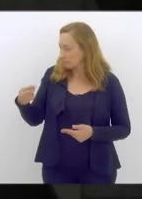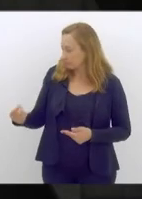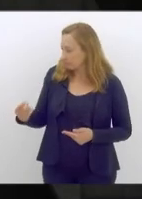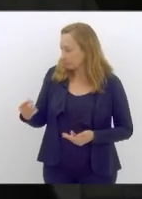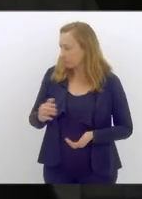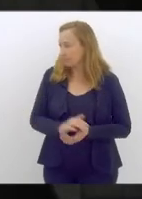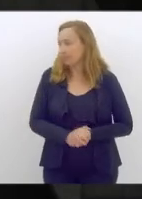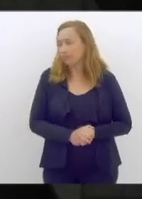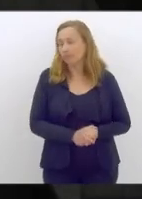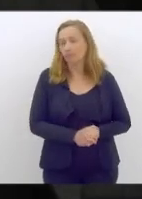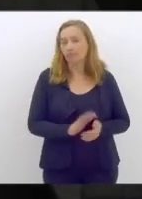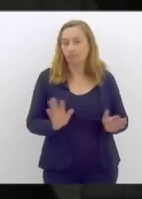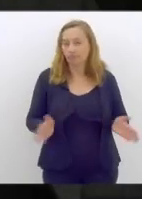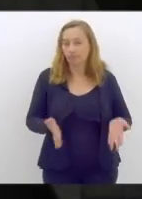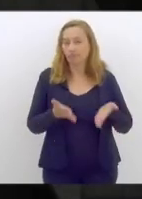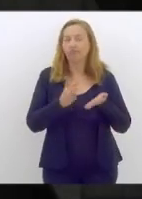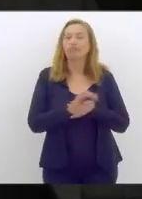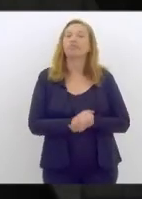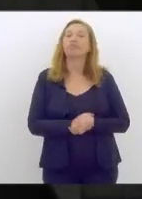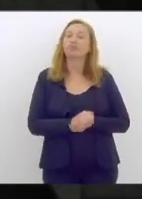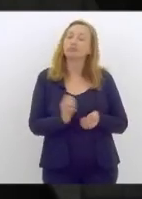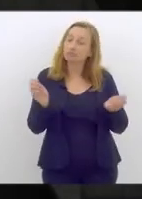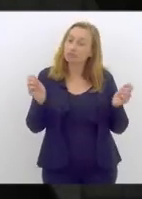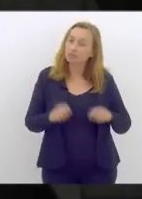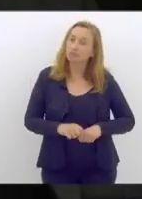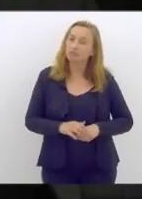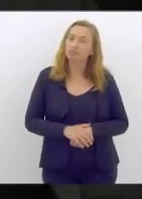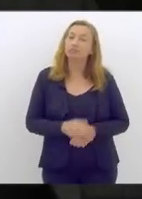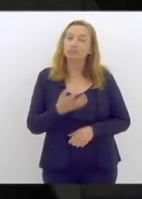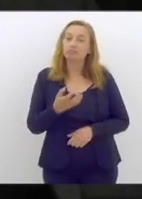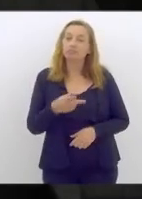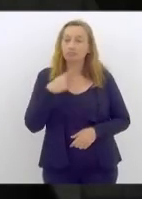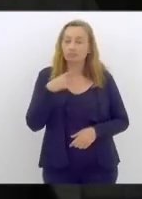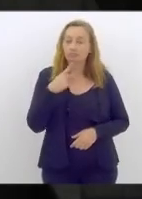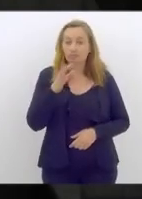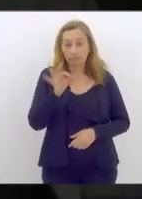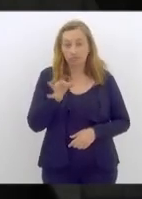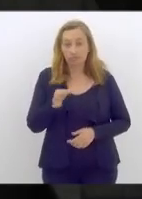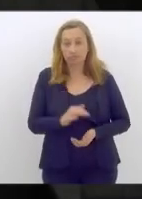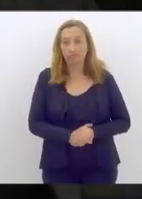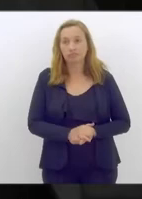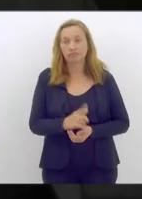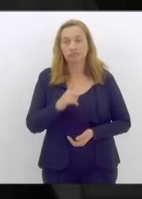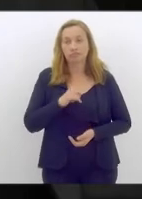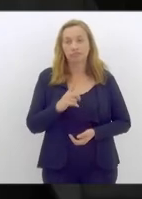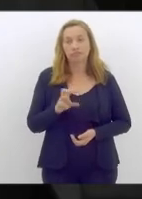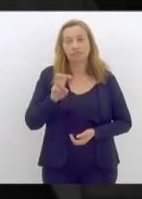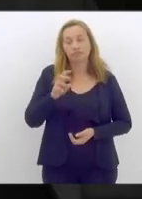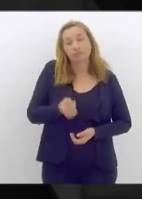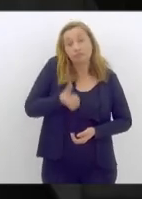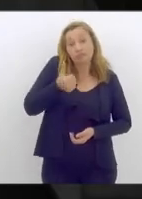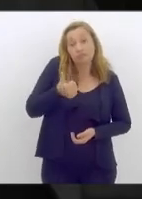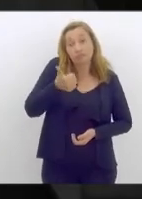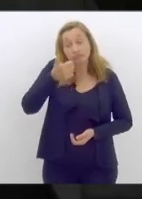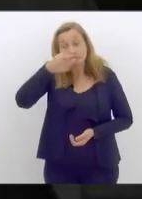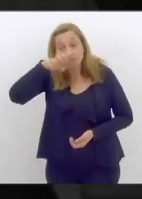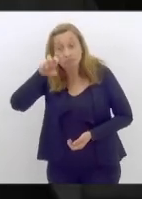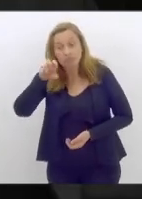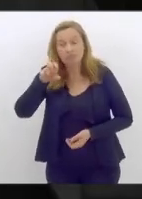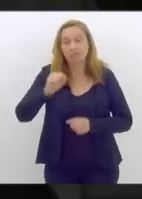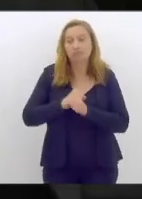tantas iniciativas e possibilidade eu quero falar de uma óbvia nós temos há quase 15 anos no Brasil